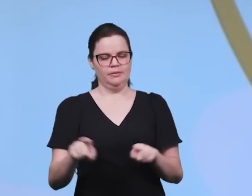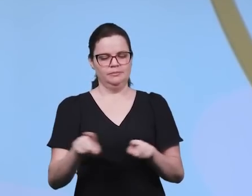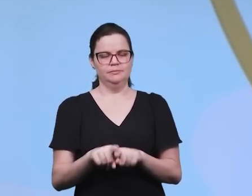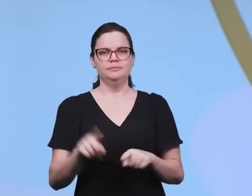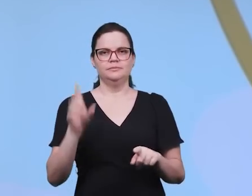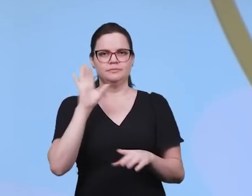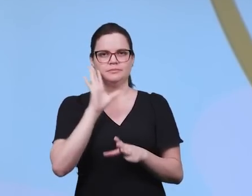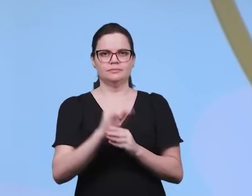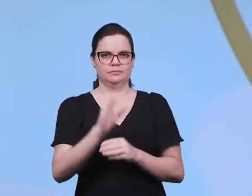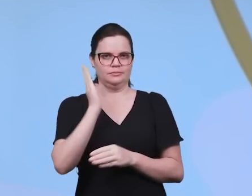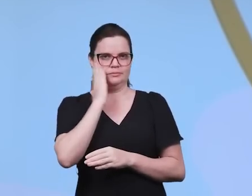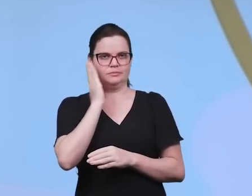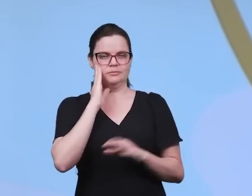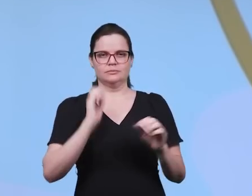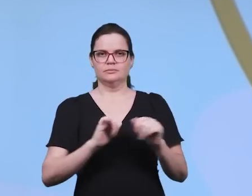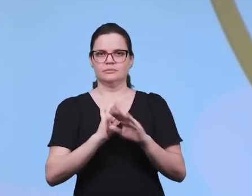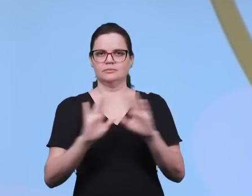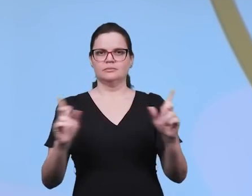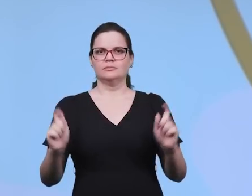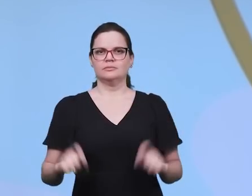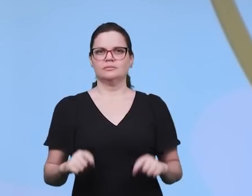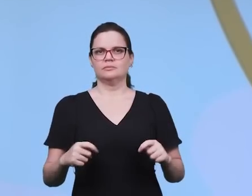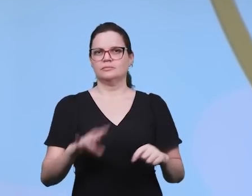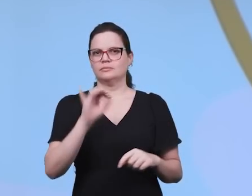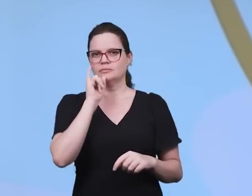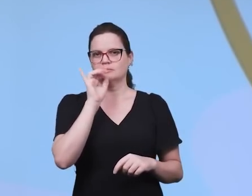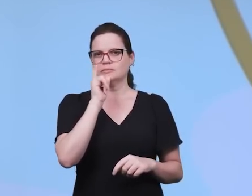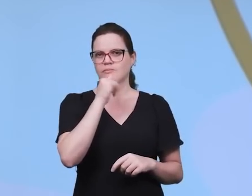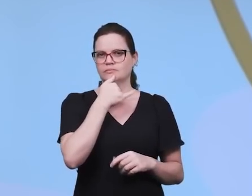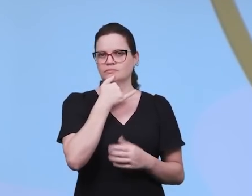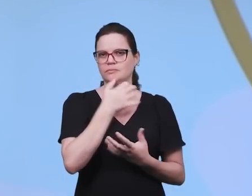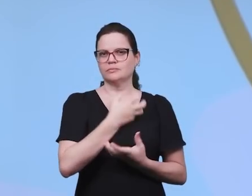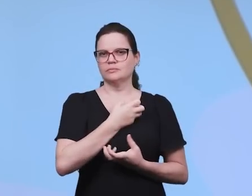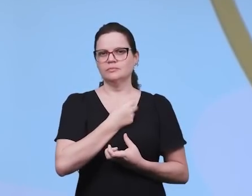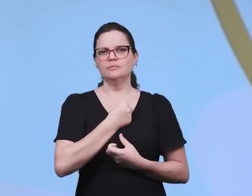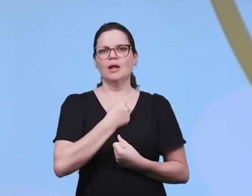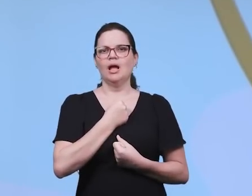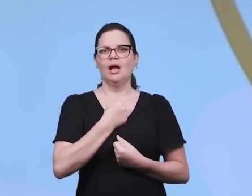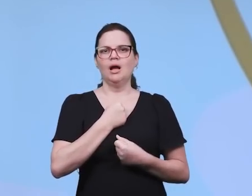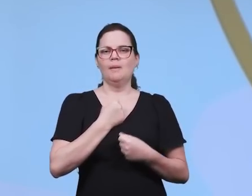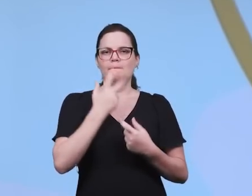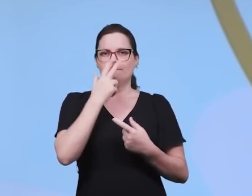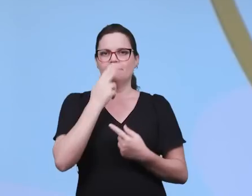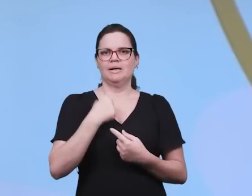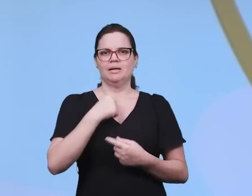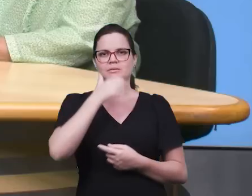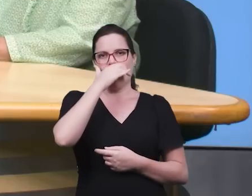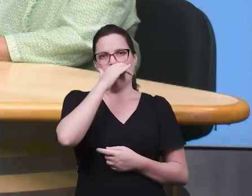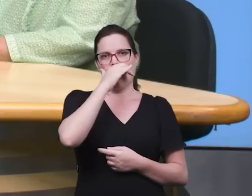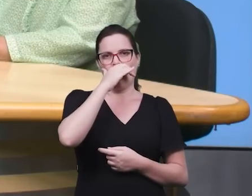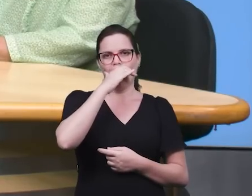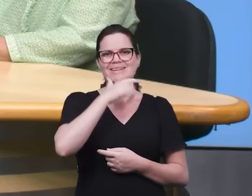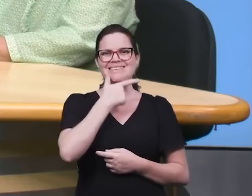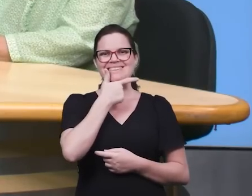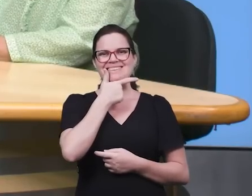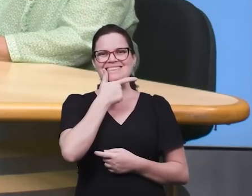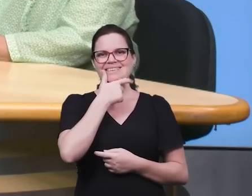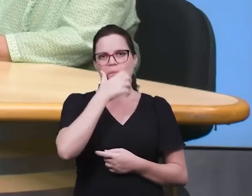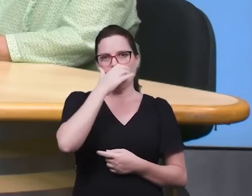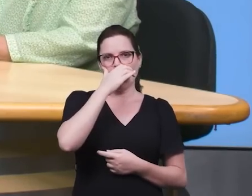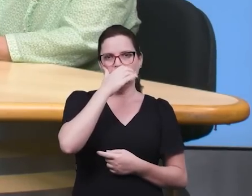que a gente encontra desde uma tristeza profunda, uma oscilação de humor e assim por diante. São